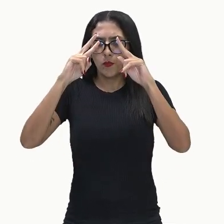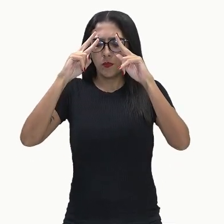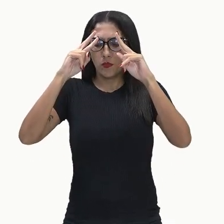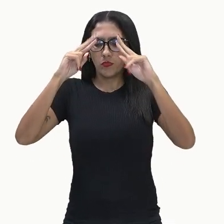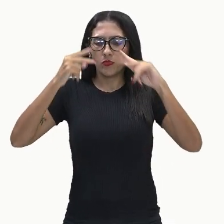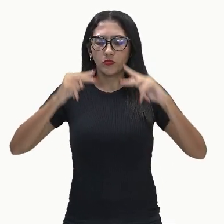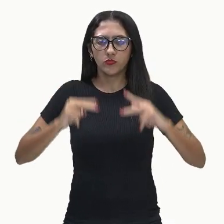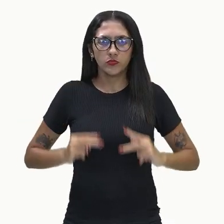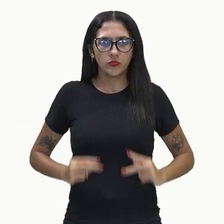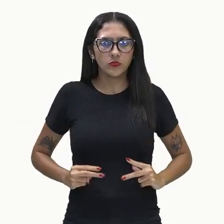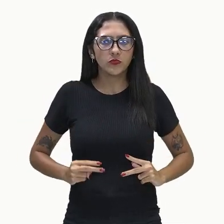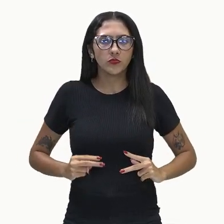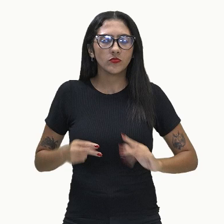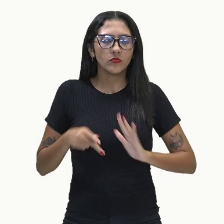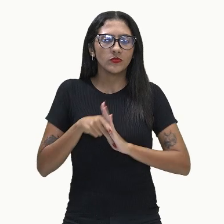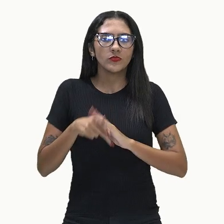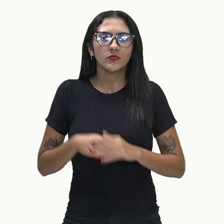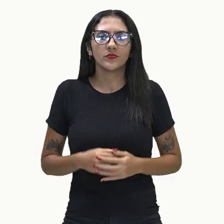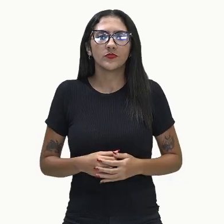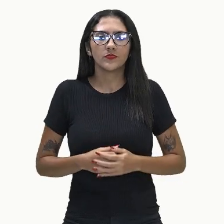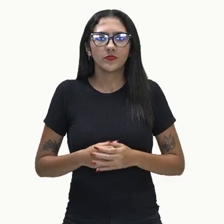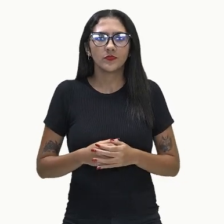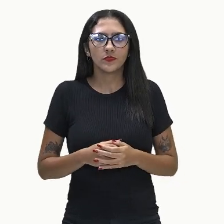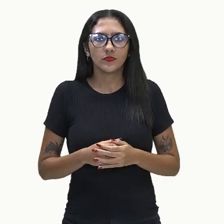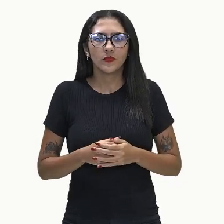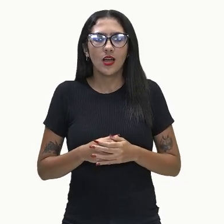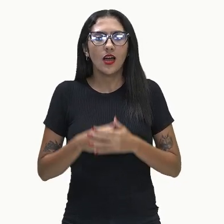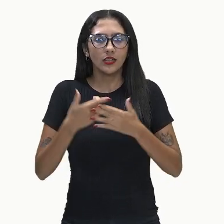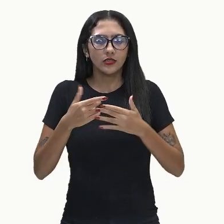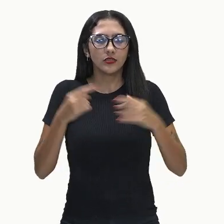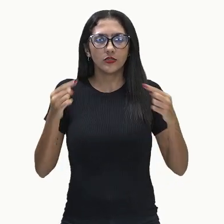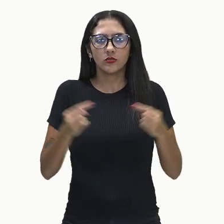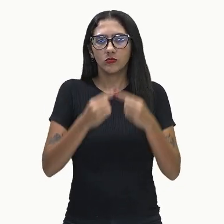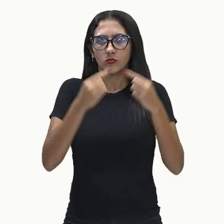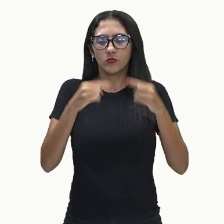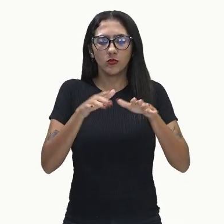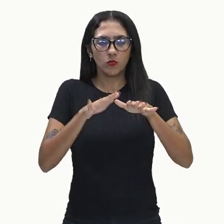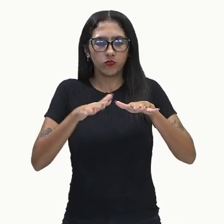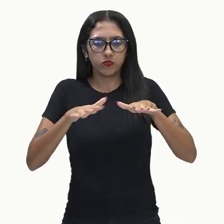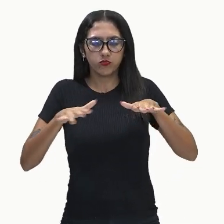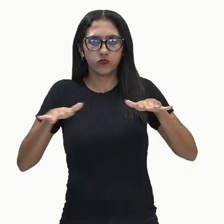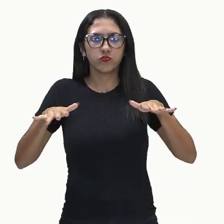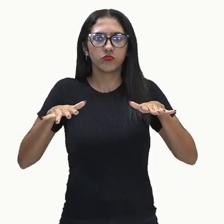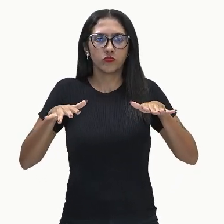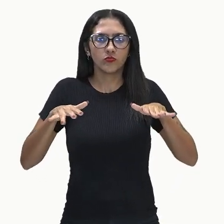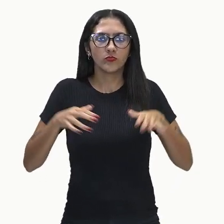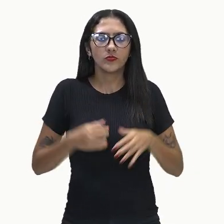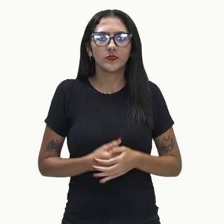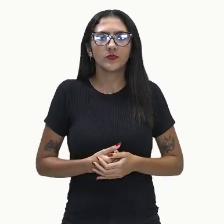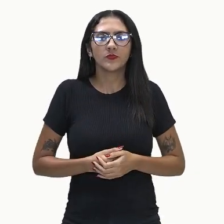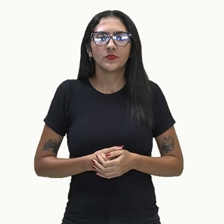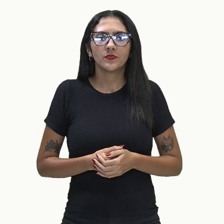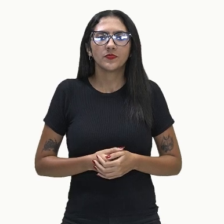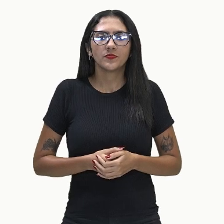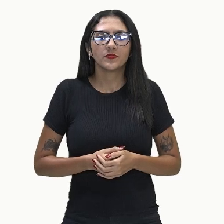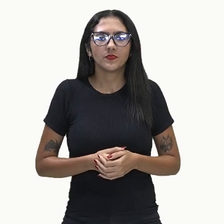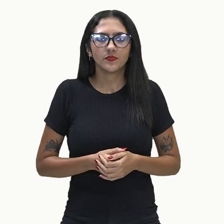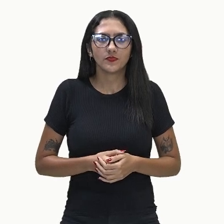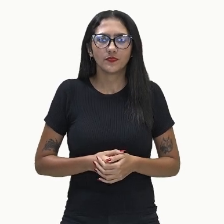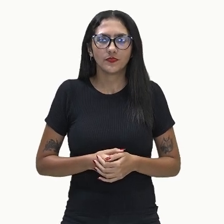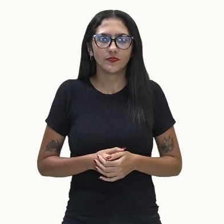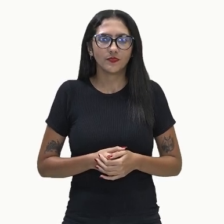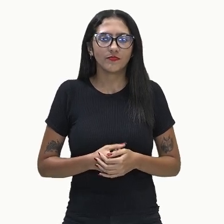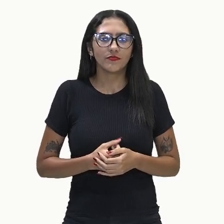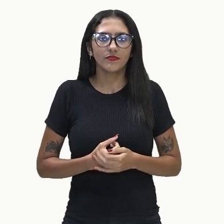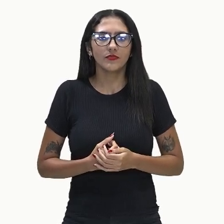axônio, passando assim o impulso nervoso de uma célula para outra. Nós vamos